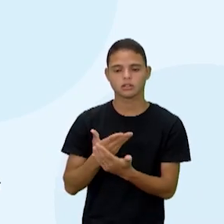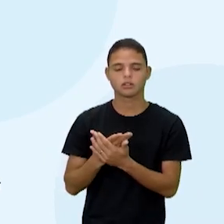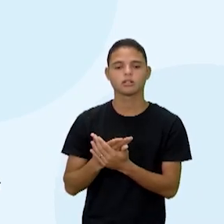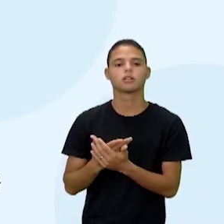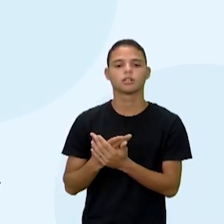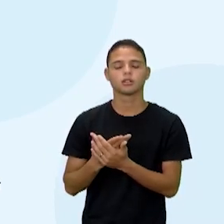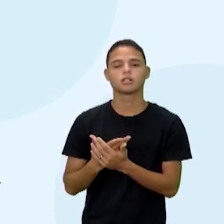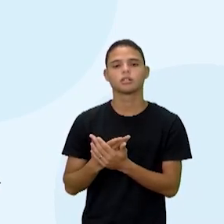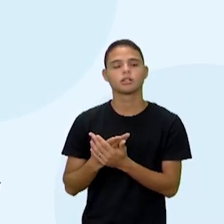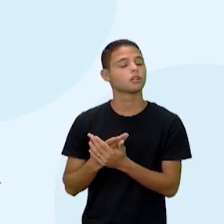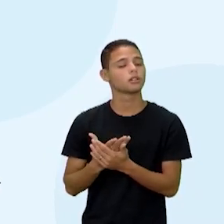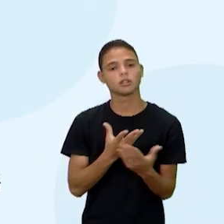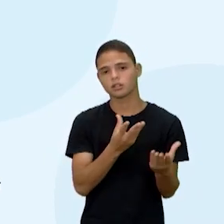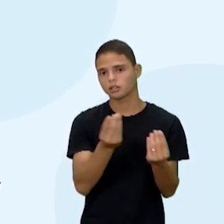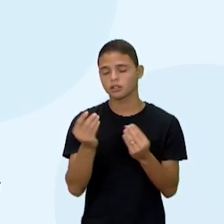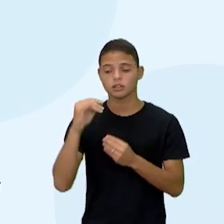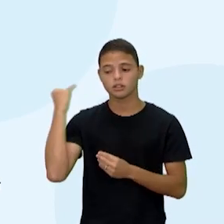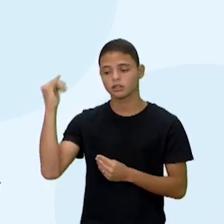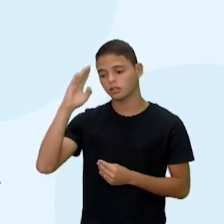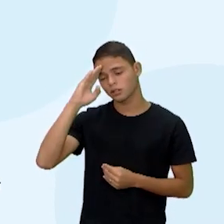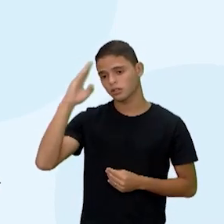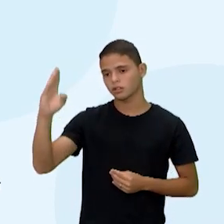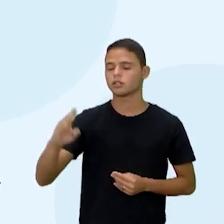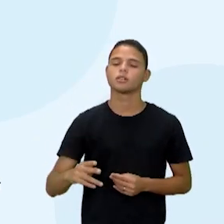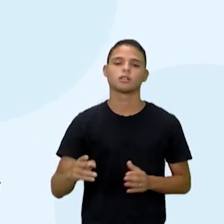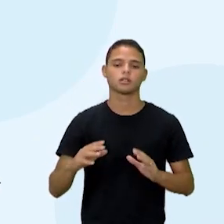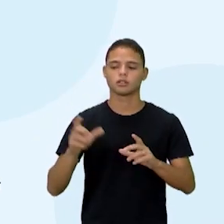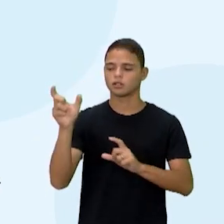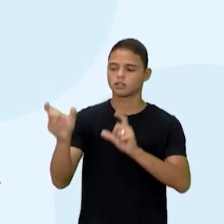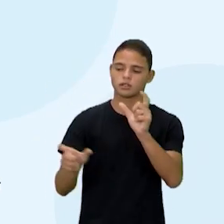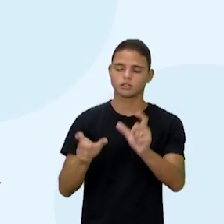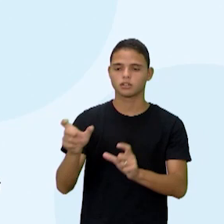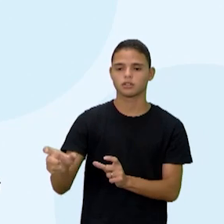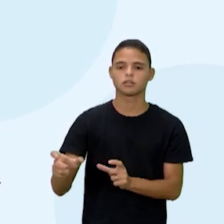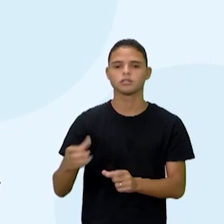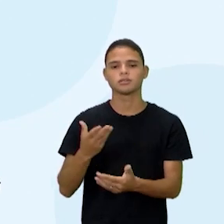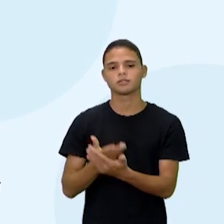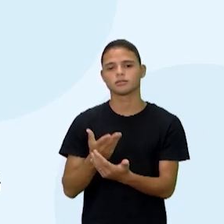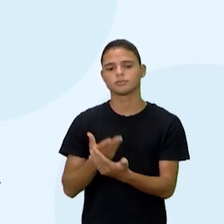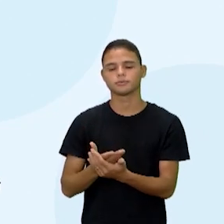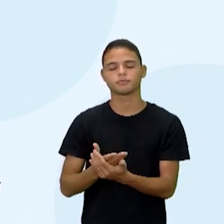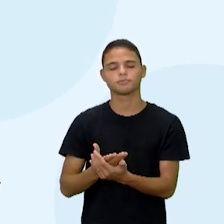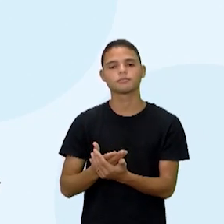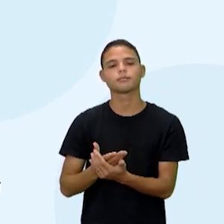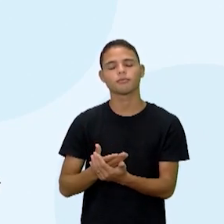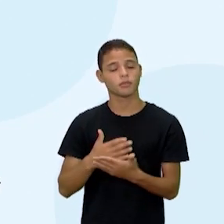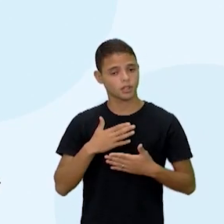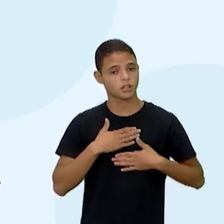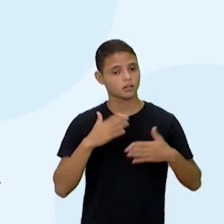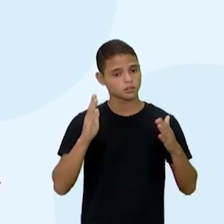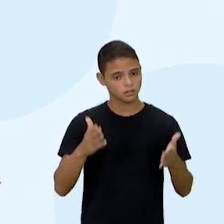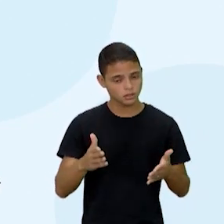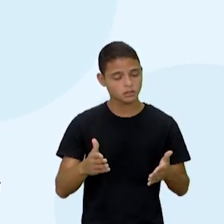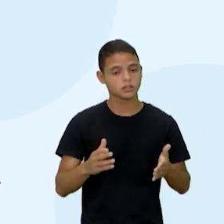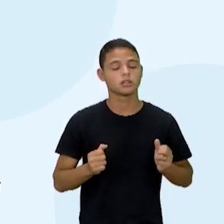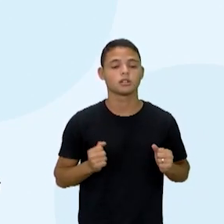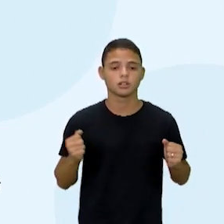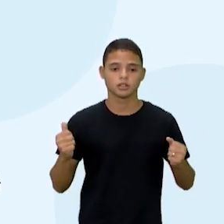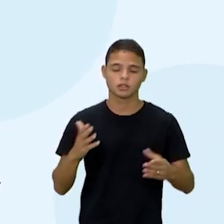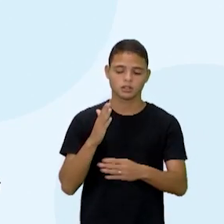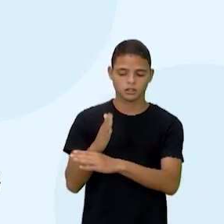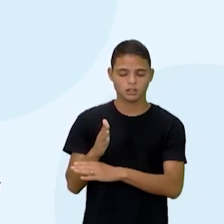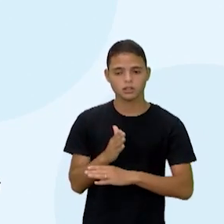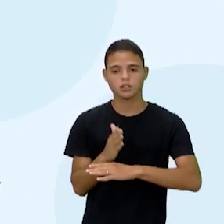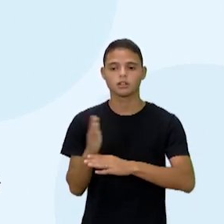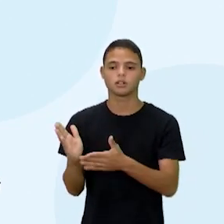uma medida muito efetiva para o estudante superdotado. Então, assim, eu mesma já participei de alguns processos de avaliação,